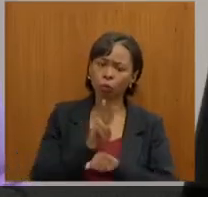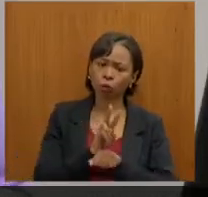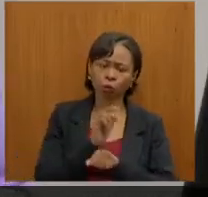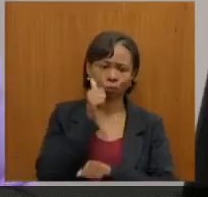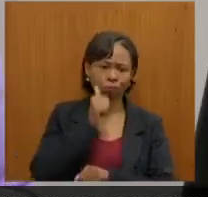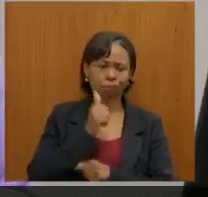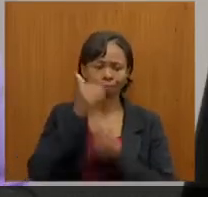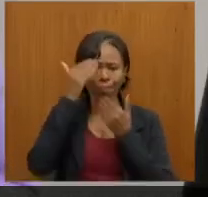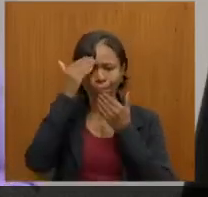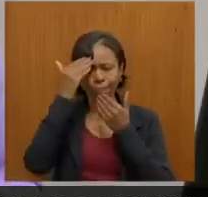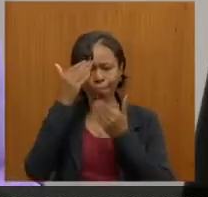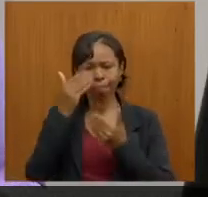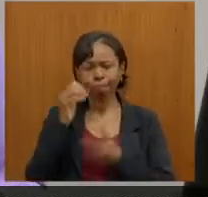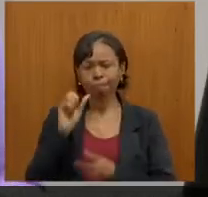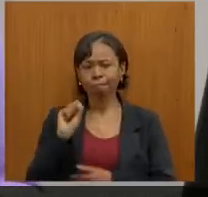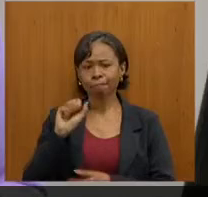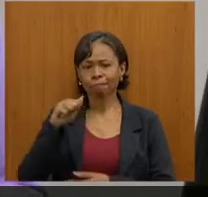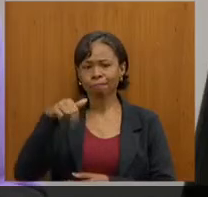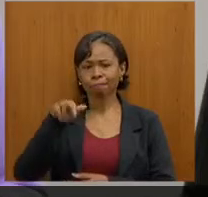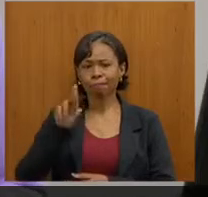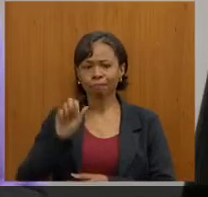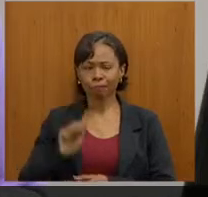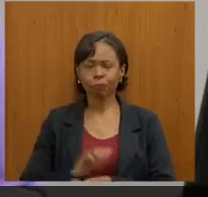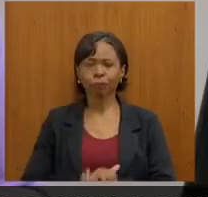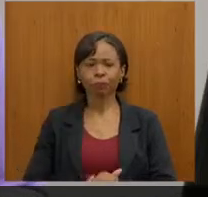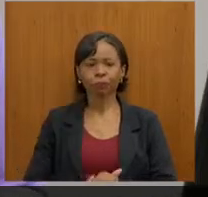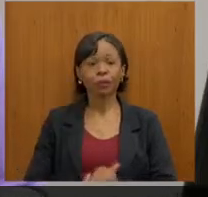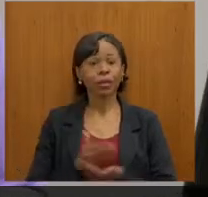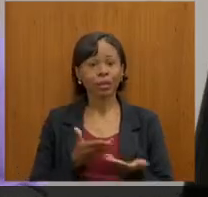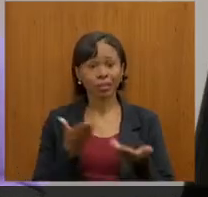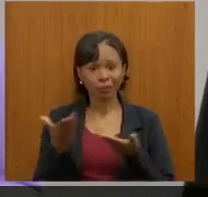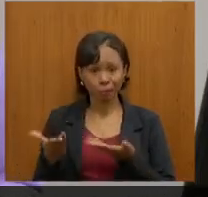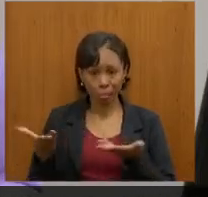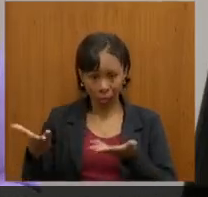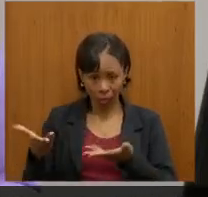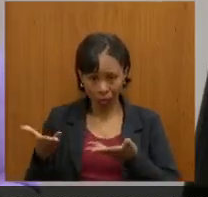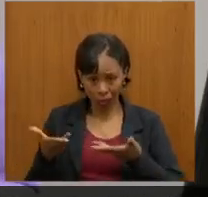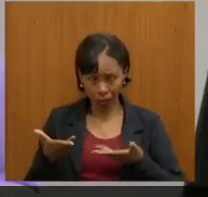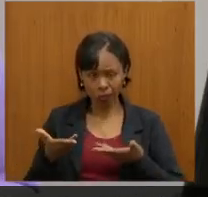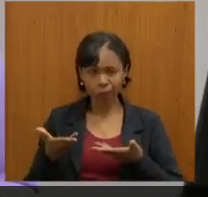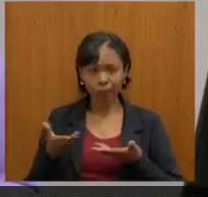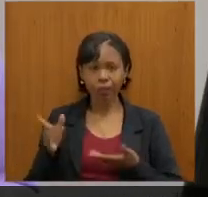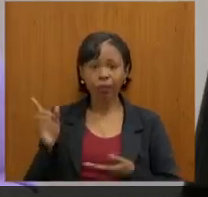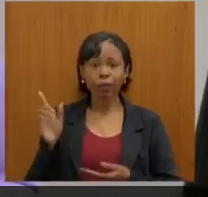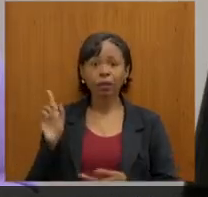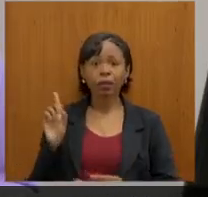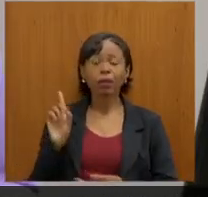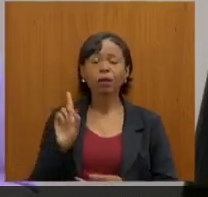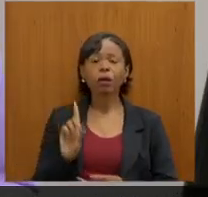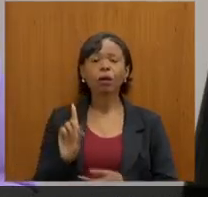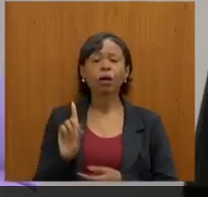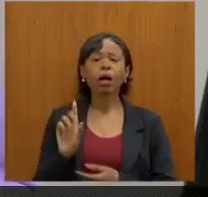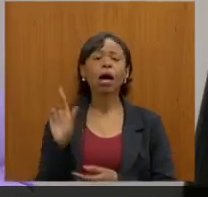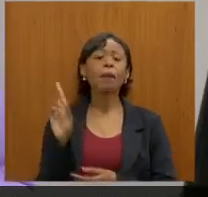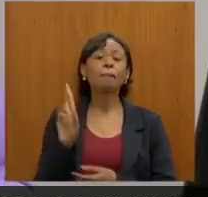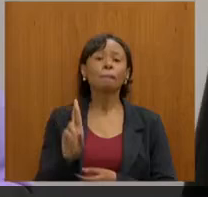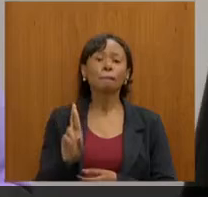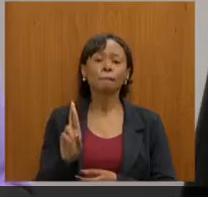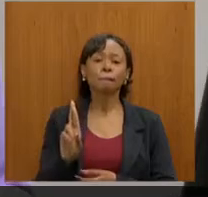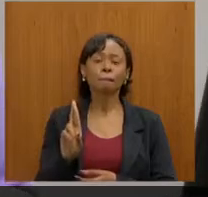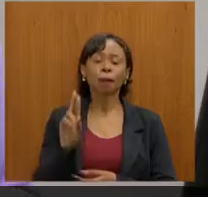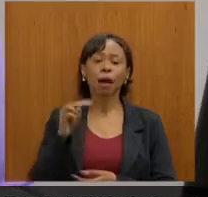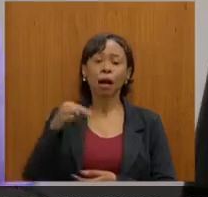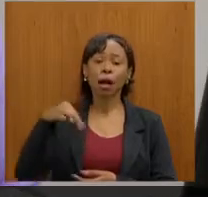obrigada viu Sandra eu vou convidar agora representando a nossa região